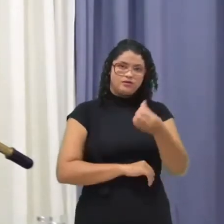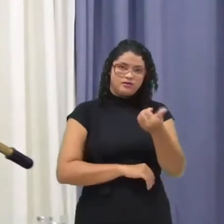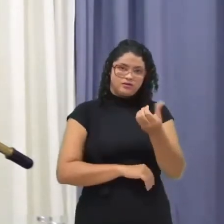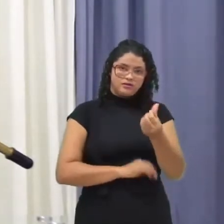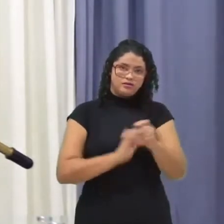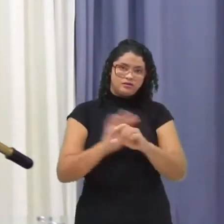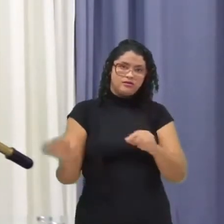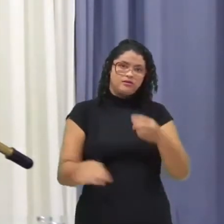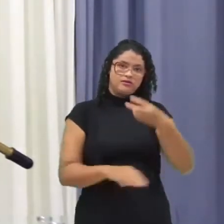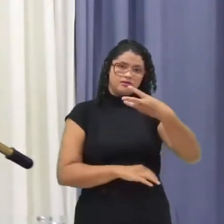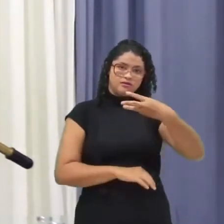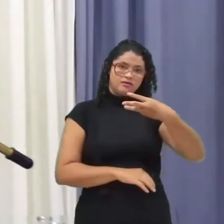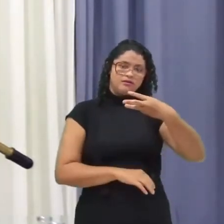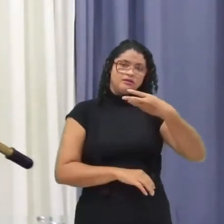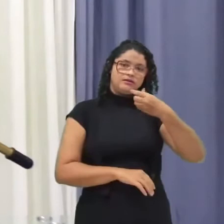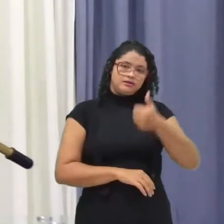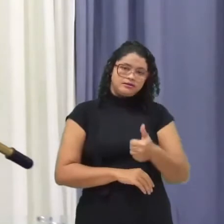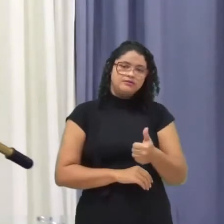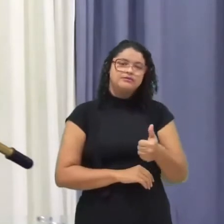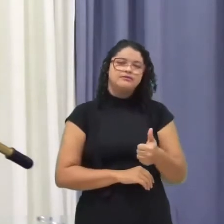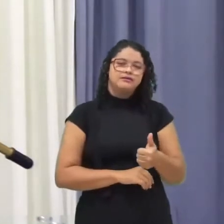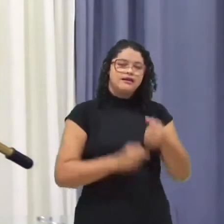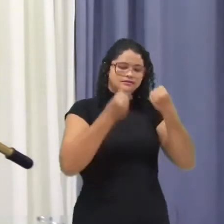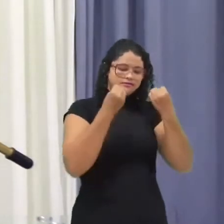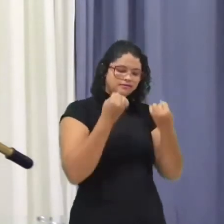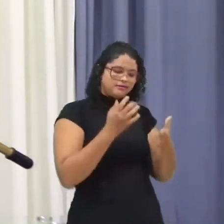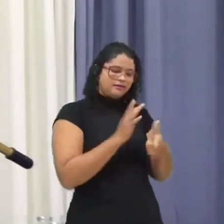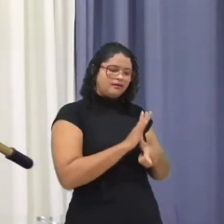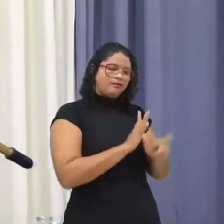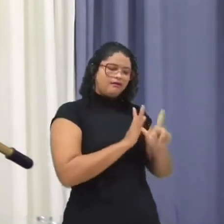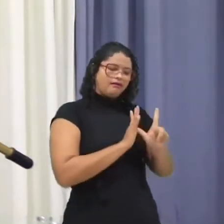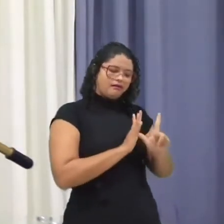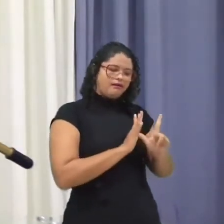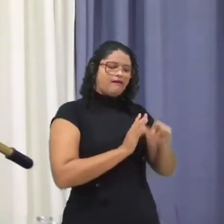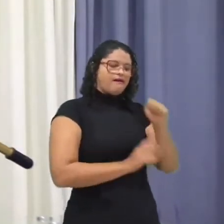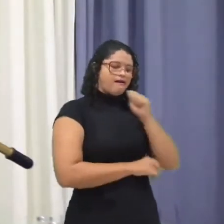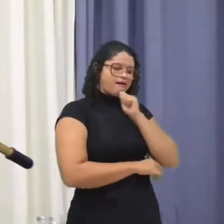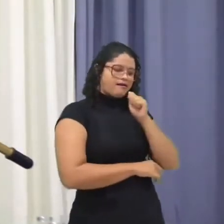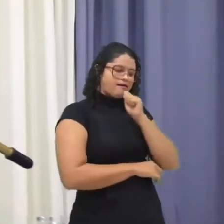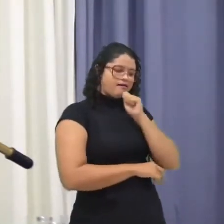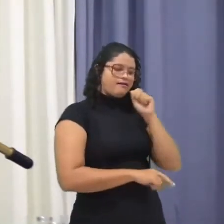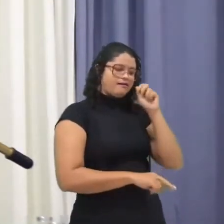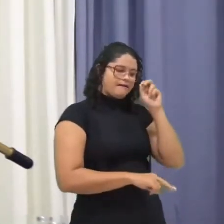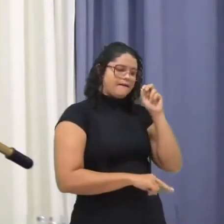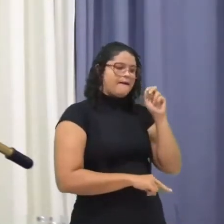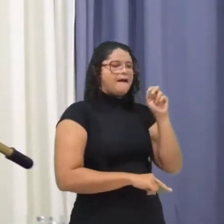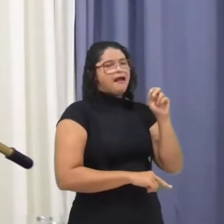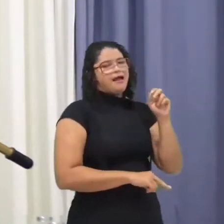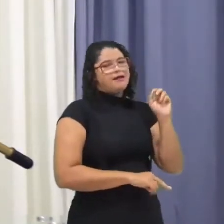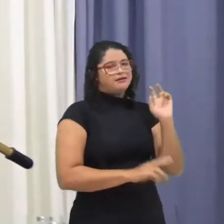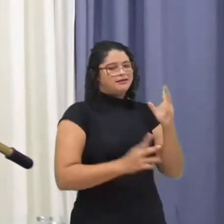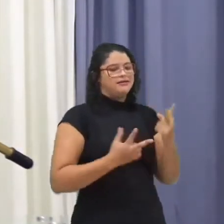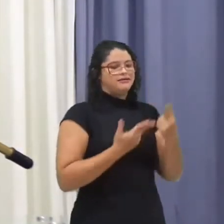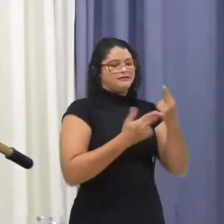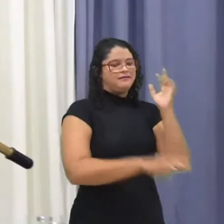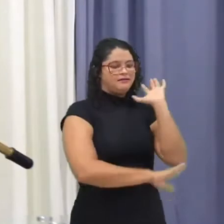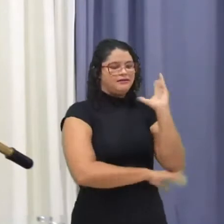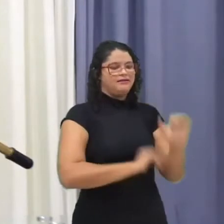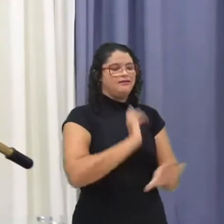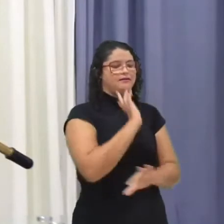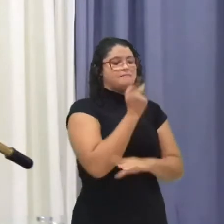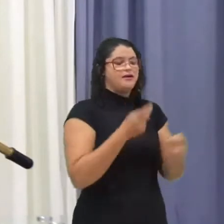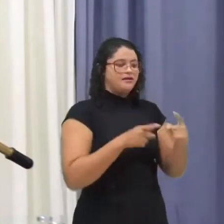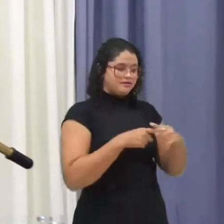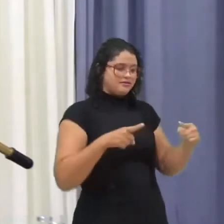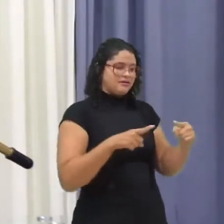que Lázaro, ainda que ele estivesse, como já falei, num lugar aprazível como o paraíso mesmo, era uma